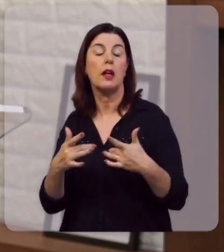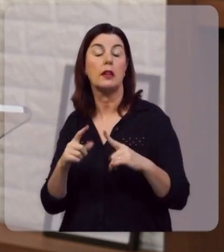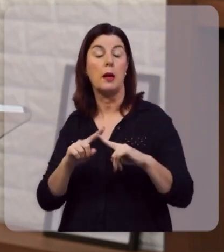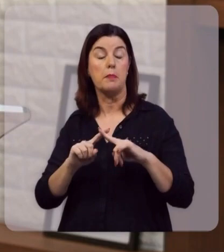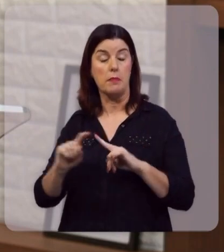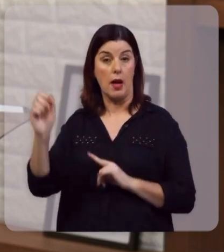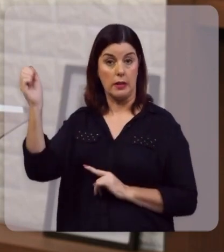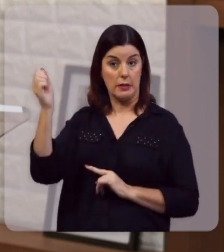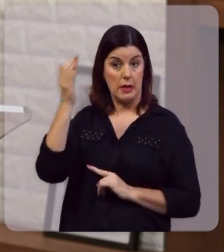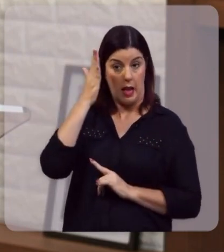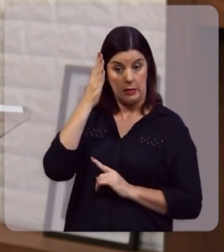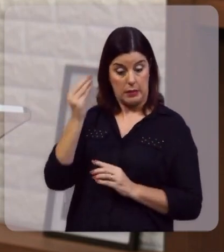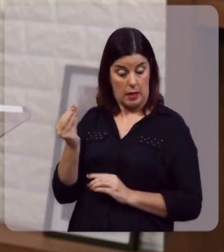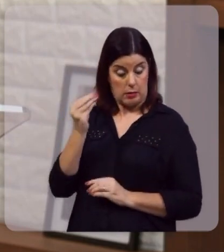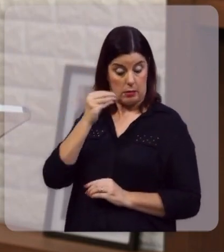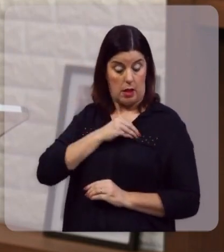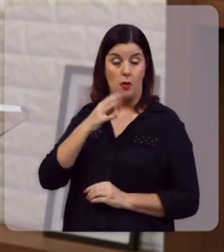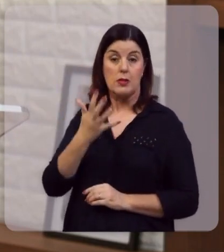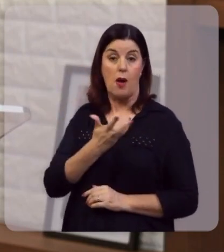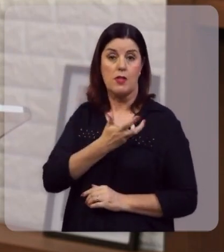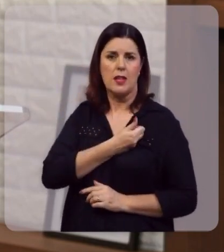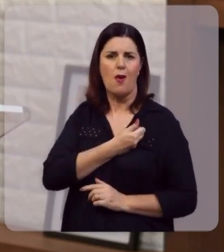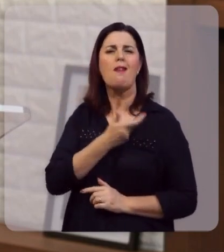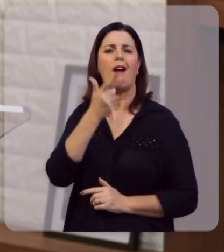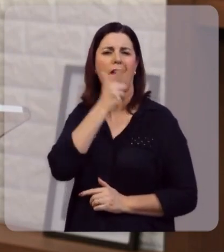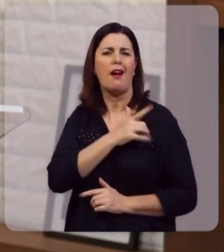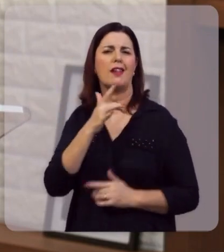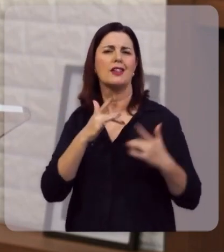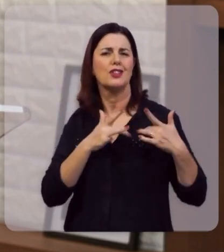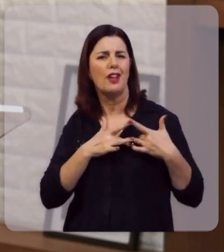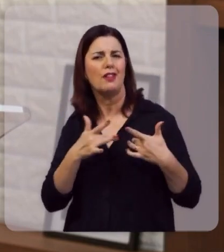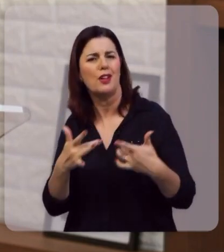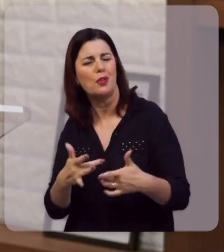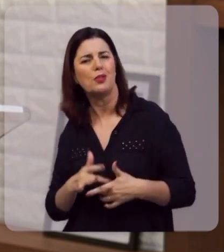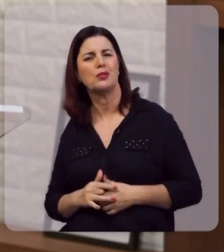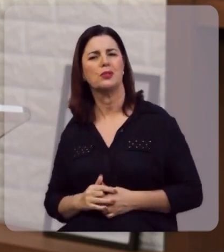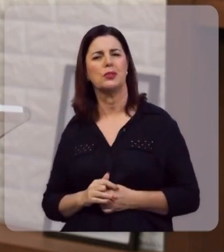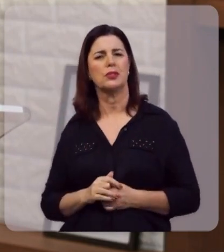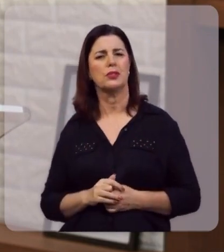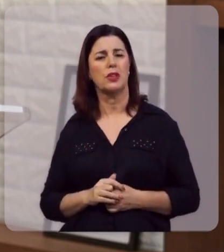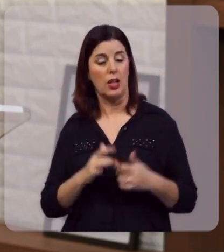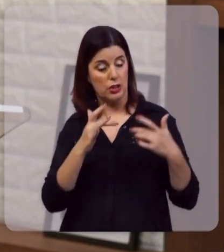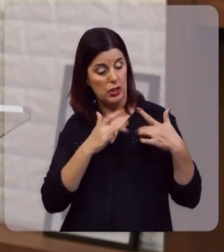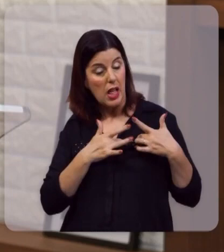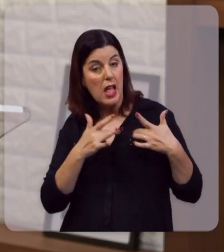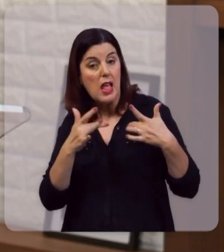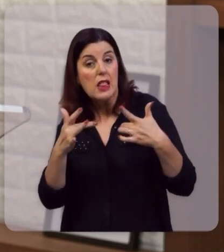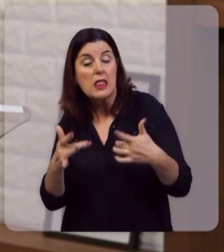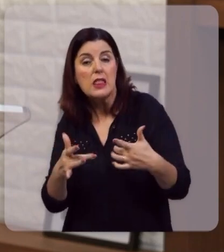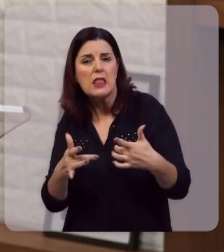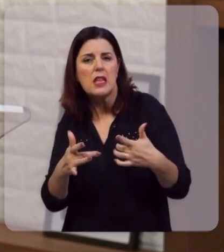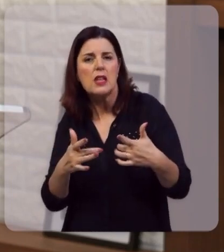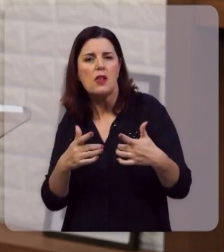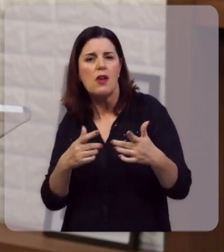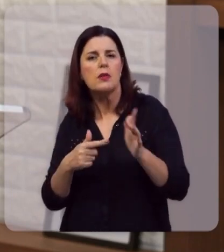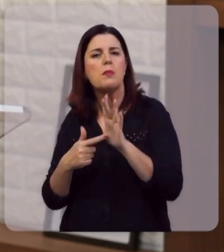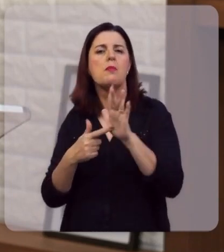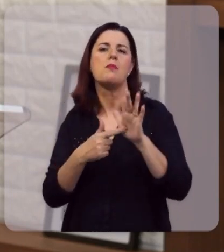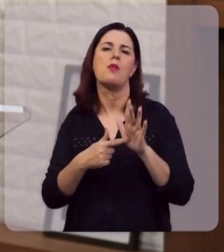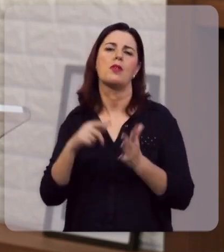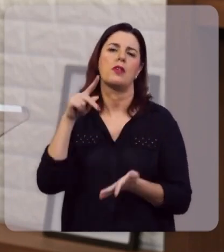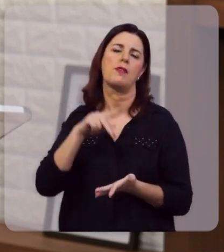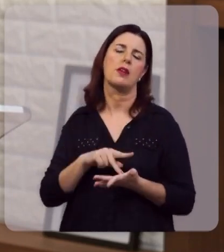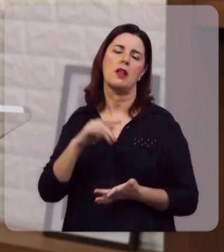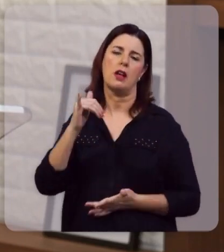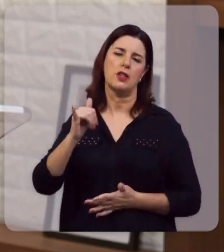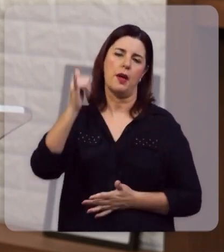graça, você é generoso. A generosidade é uma evidência do verdadeiro arrependimento.